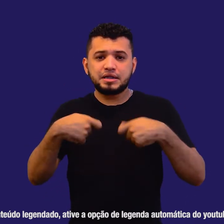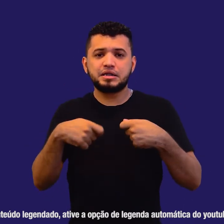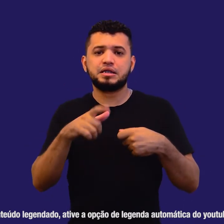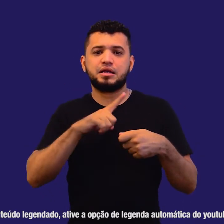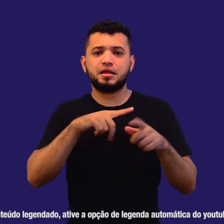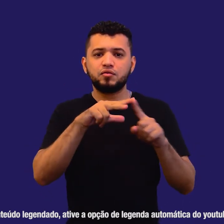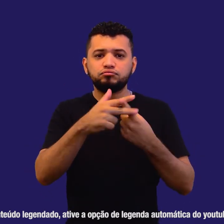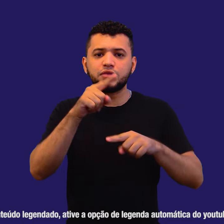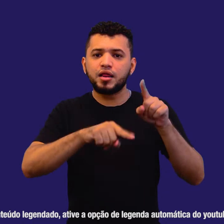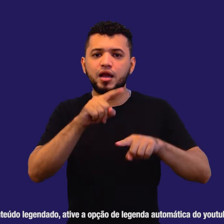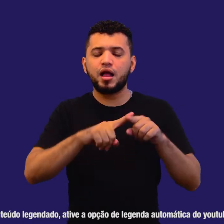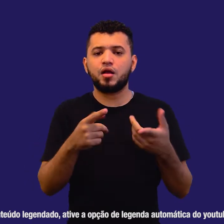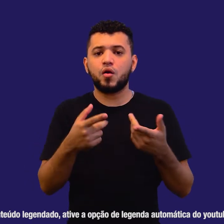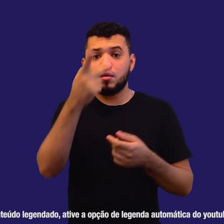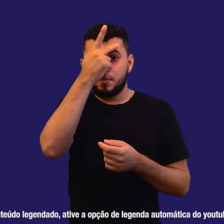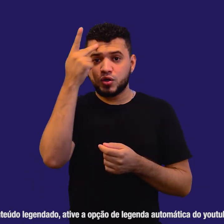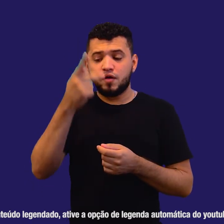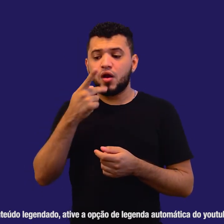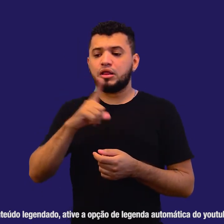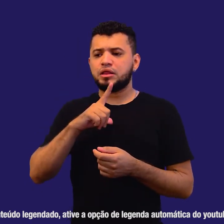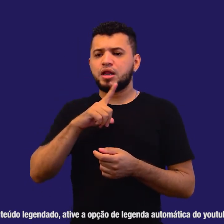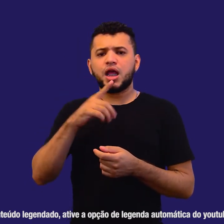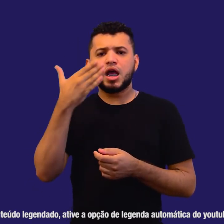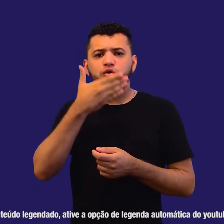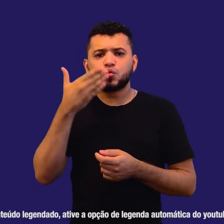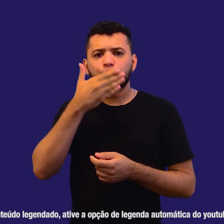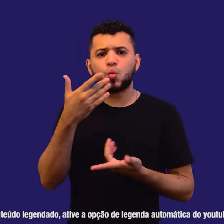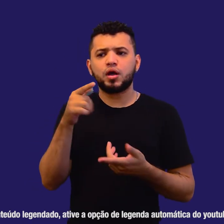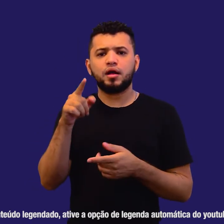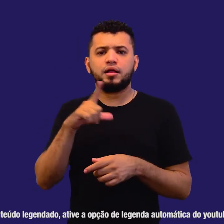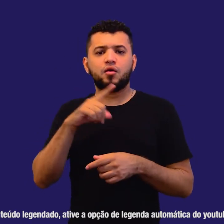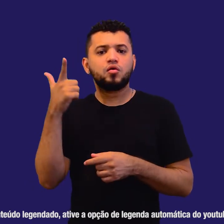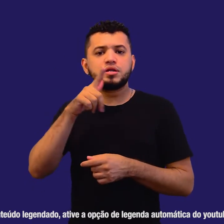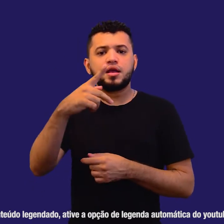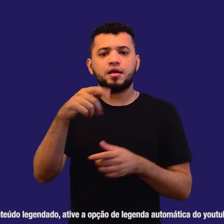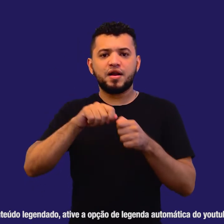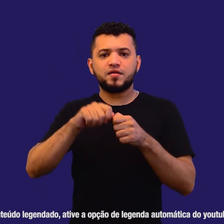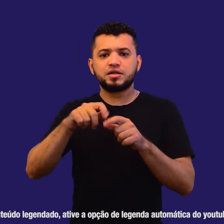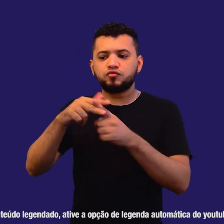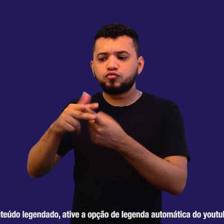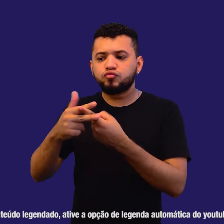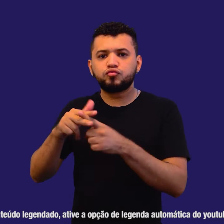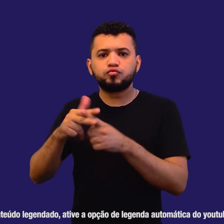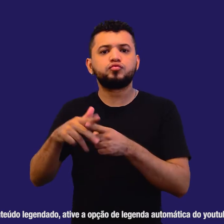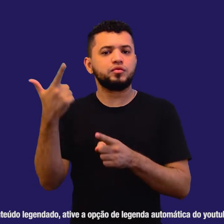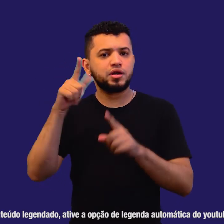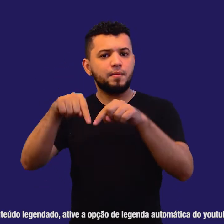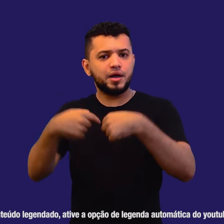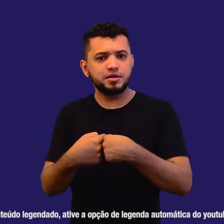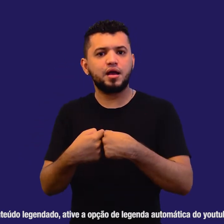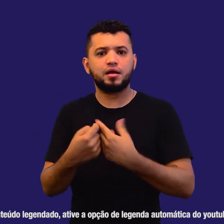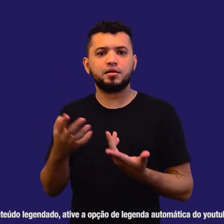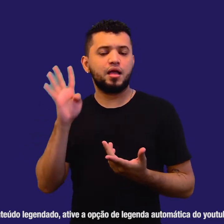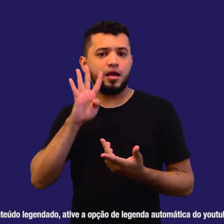a ferramenta. E aí uma pessoa me indicou o Tem Açúcar e eu consegui uma parafusadeira para montar. Foi um empréstimo. Achei extremamente